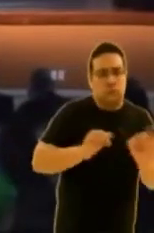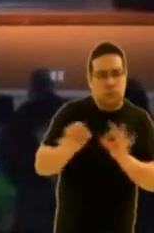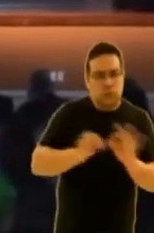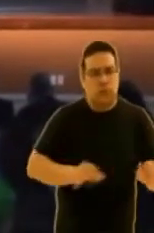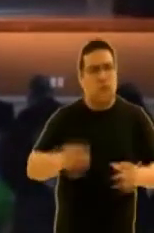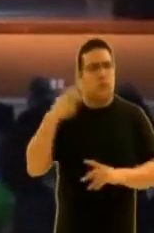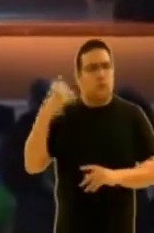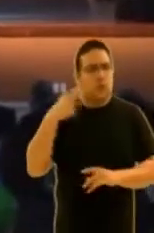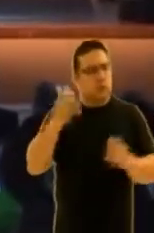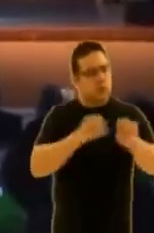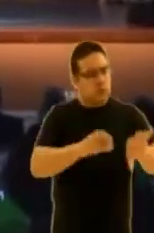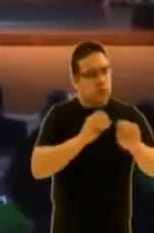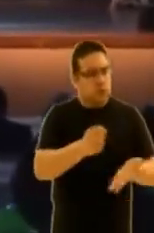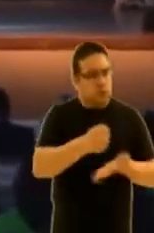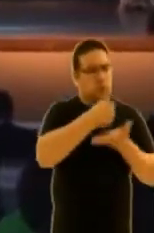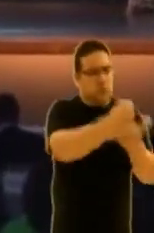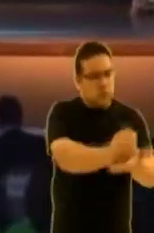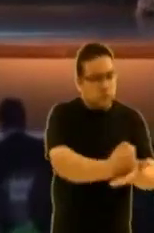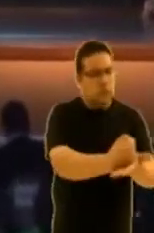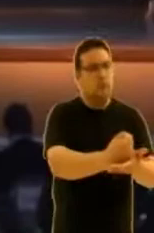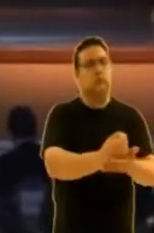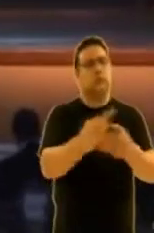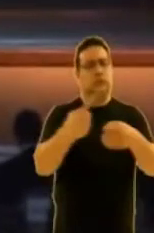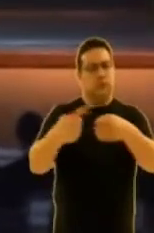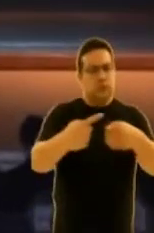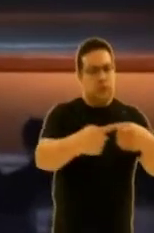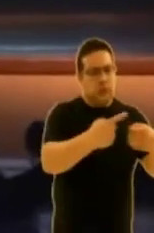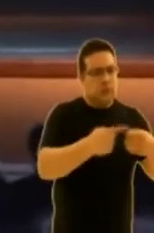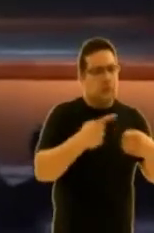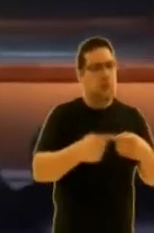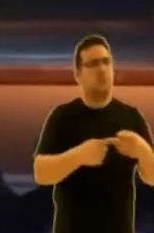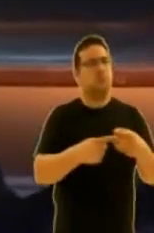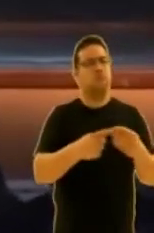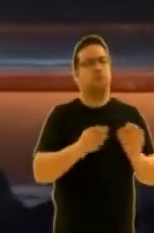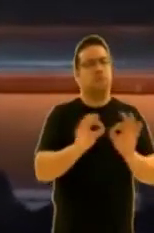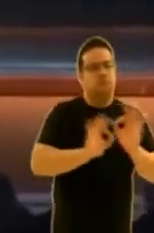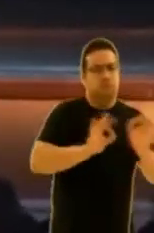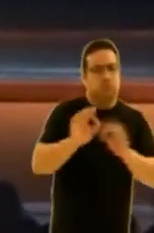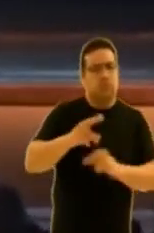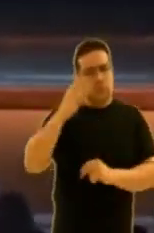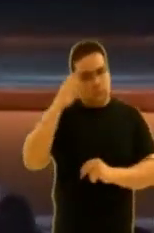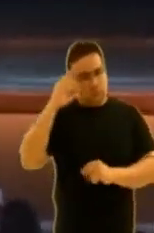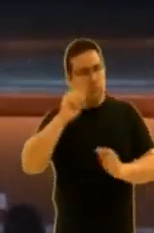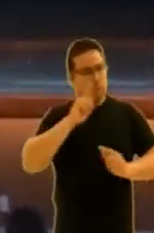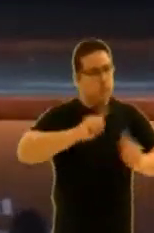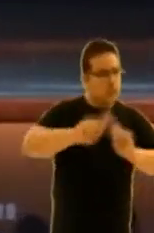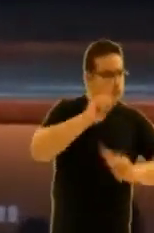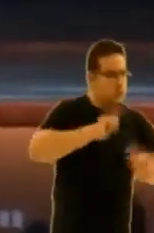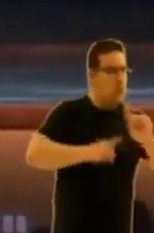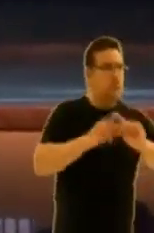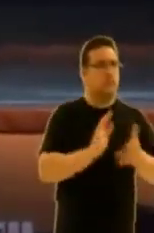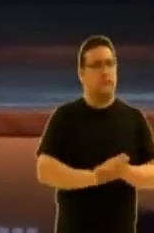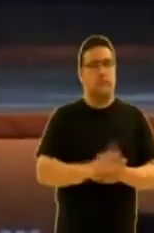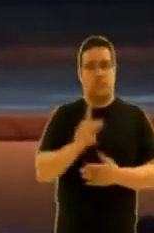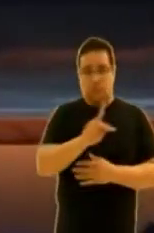de apoio à gestão municipal. Professor Luiz Walter, por